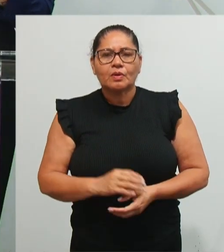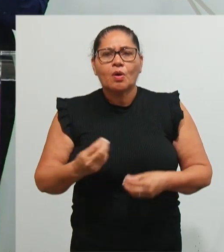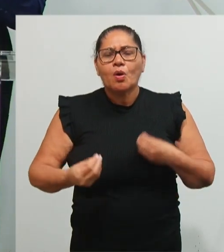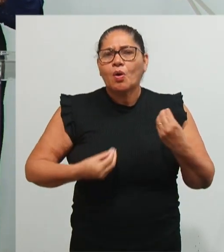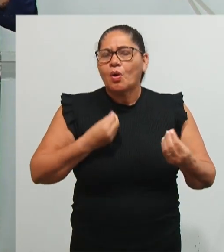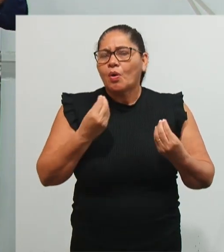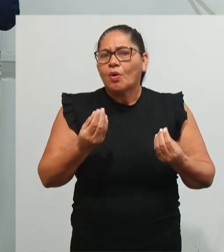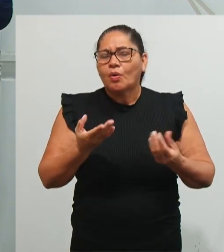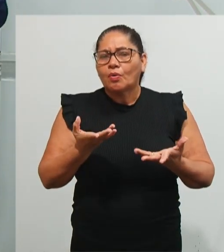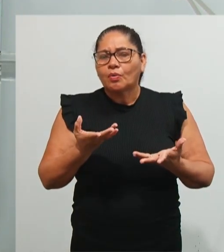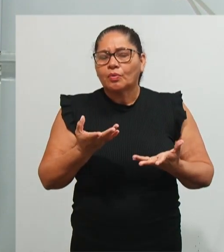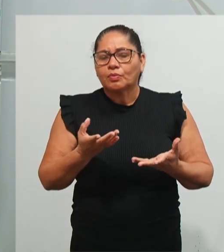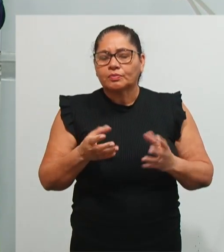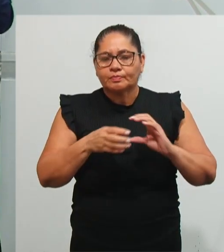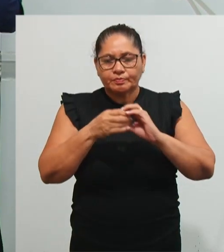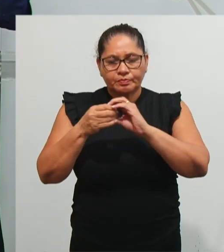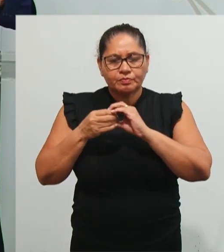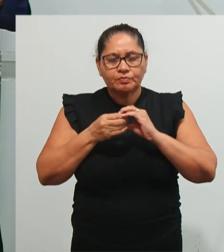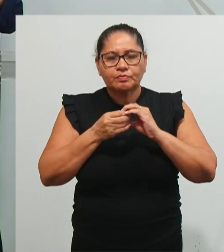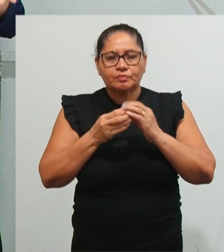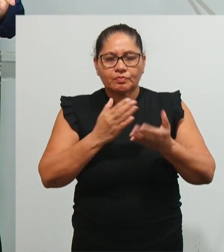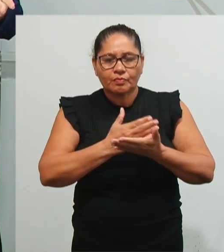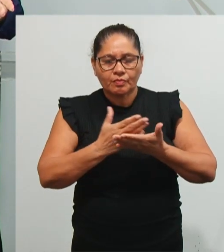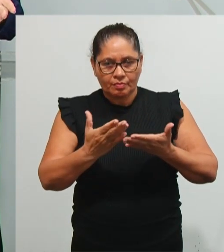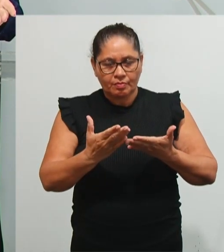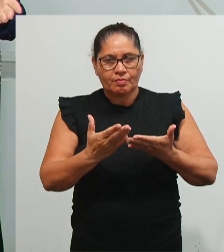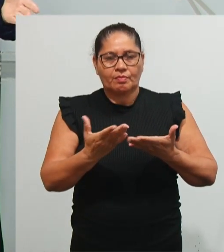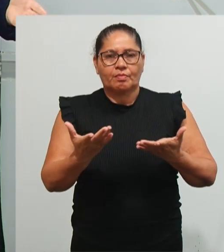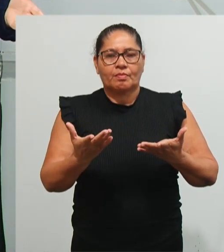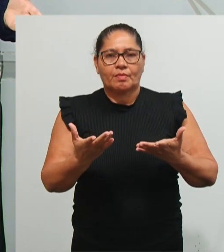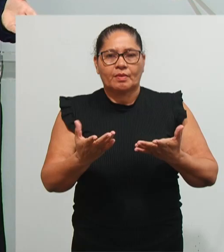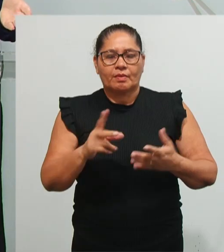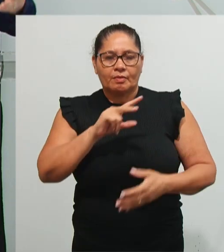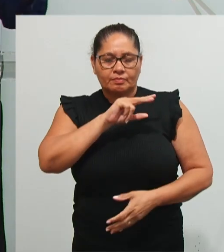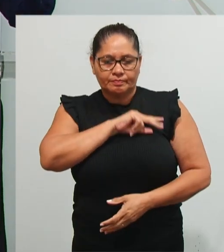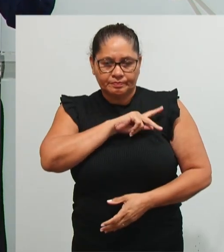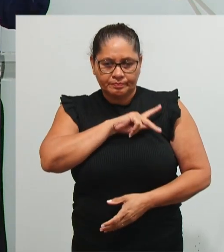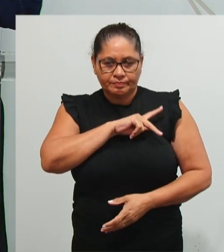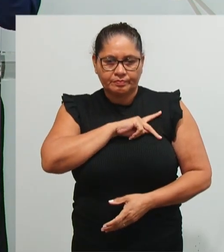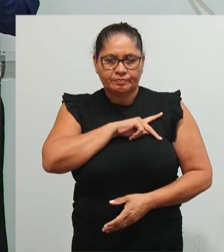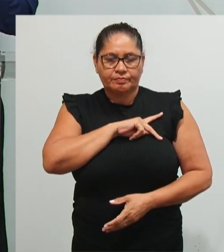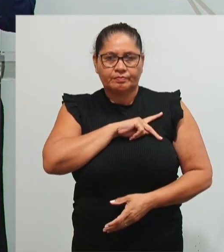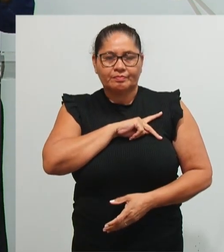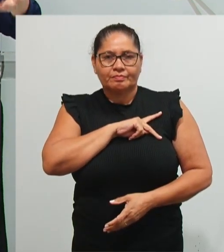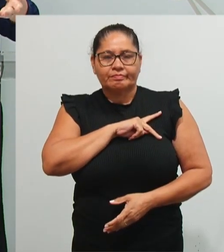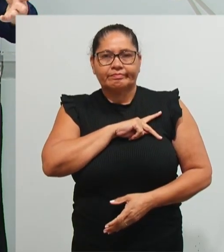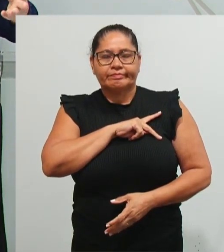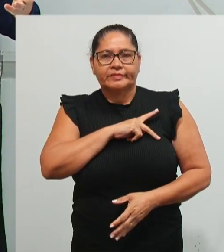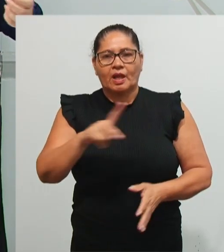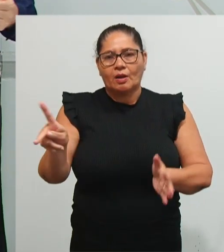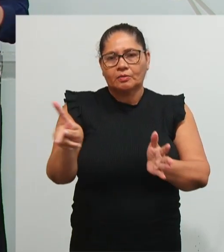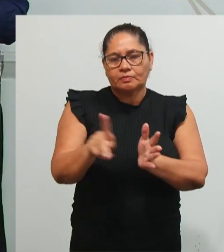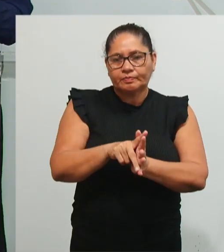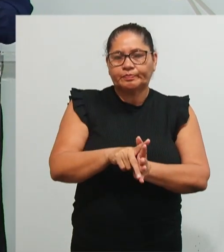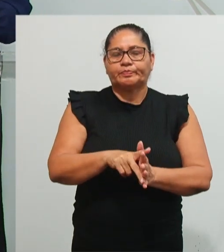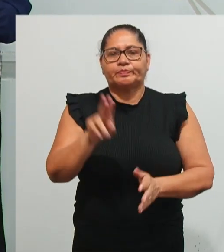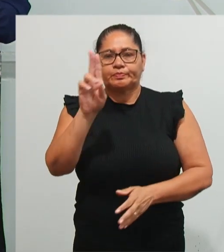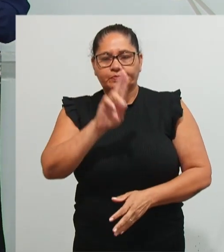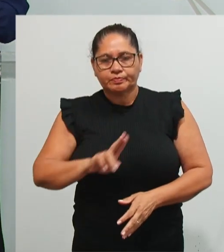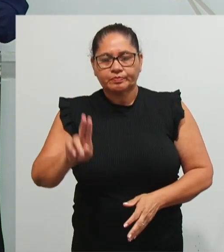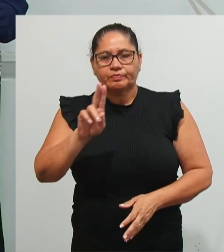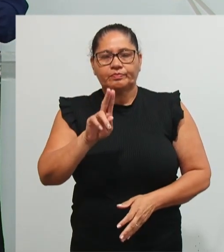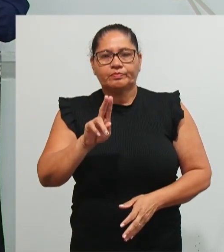governança corporativa partiu de ser um instrumento da gestão privada para ser apropriada e adaptada para ser utilizada na